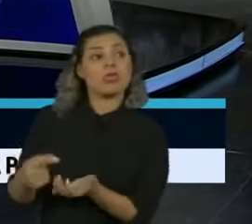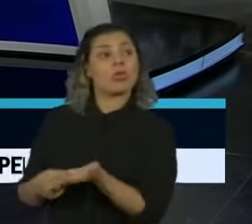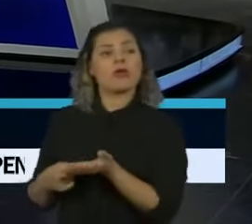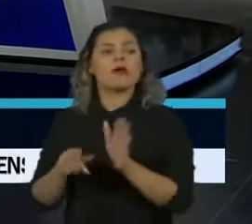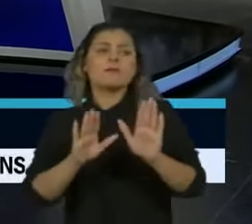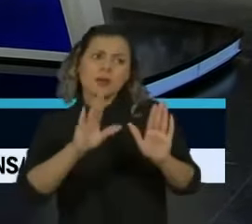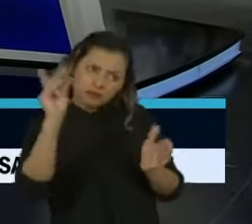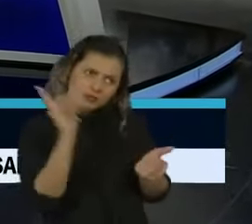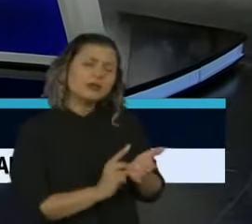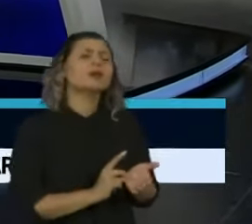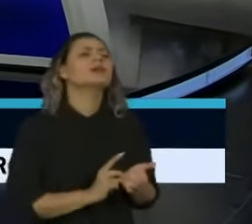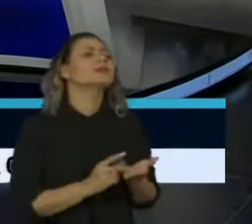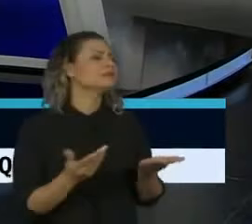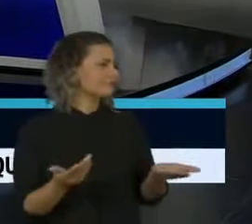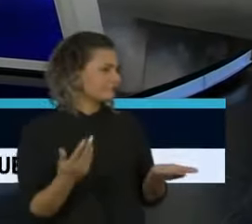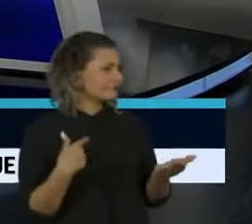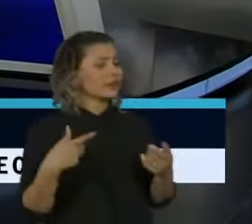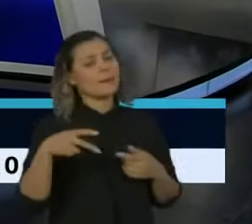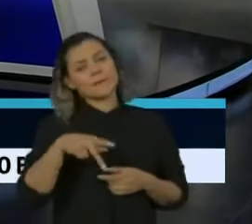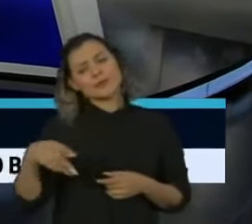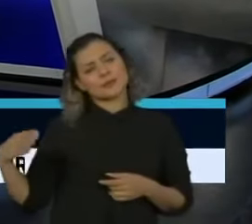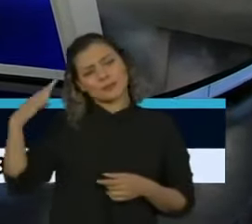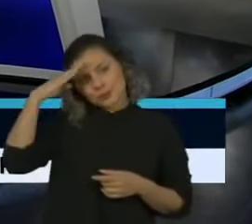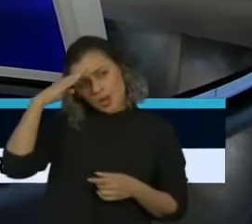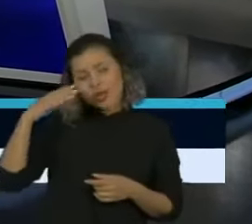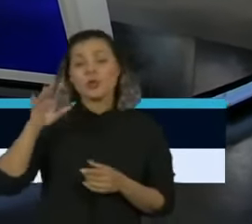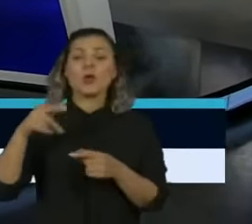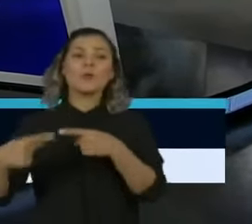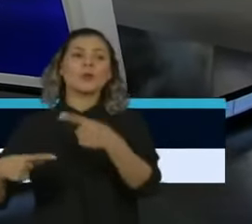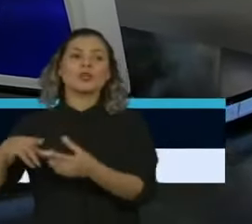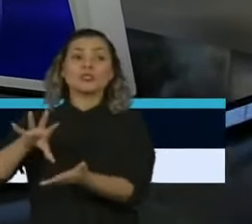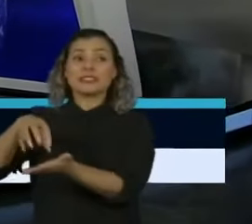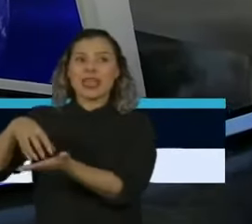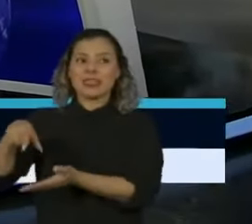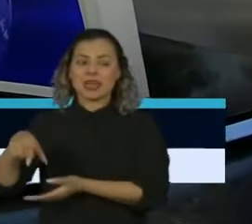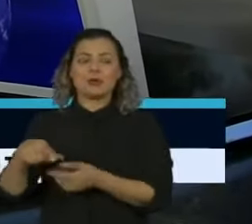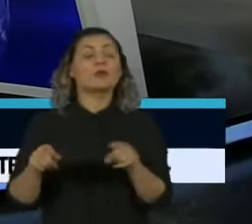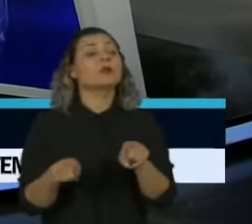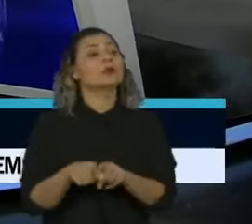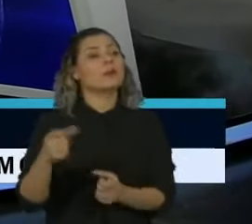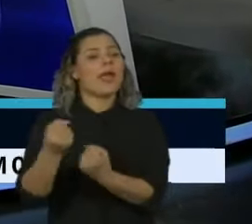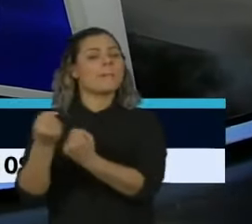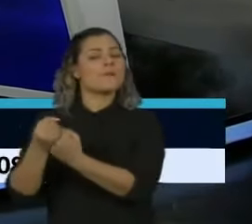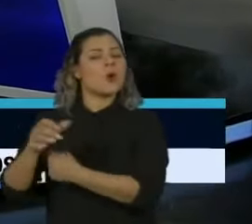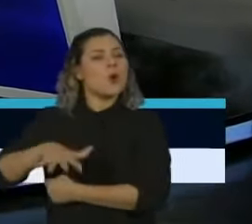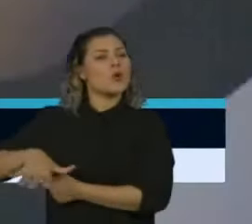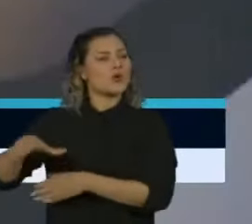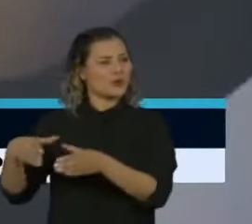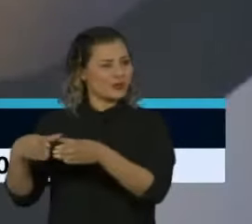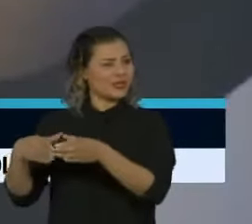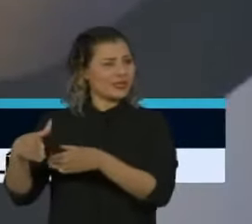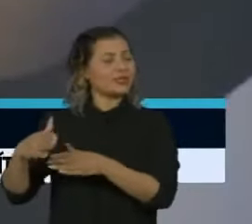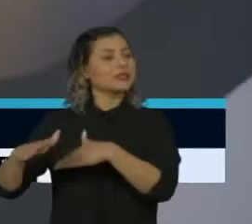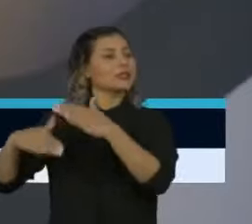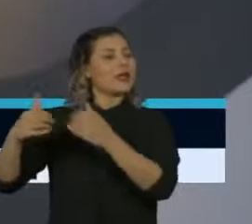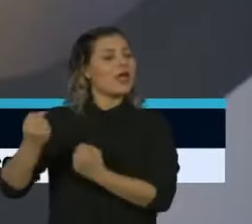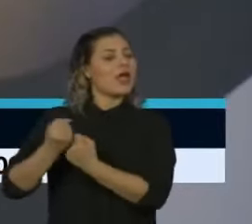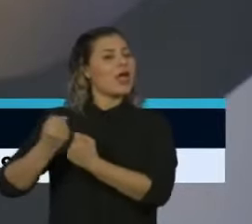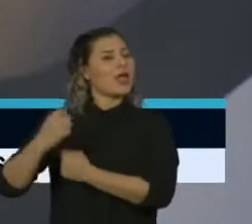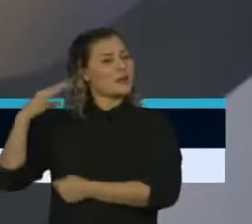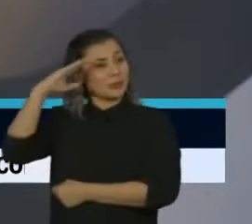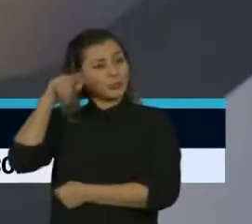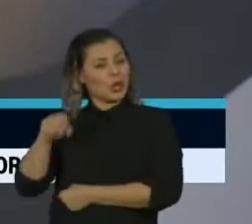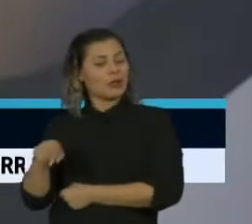Então você vai ter esse embate. De um lado, Bolsonaro, os políticos do Centrão e auxiliares do Bolsonaro, os ministros desenvolvimentistas, dizendo, olha,